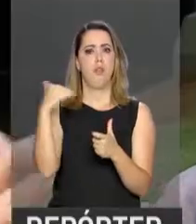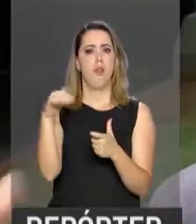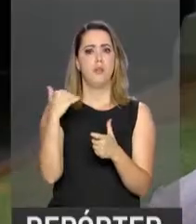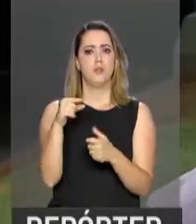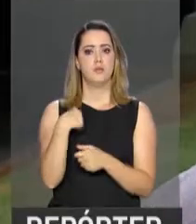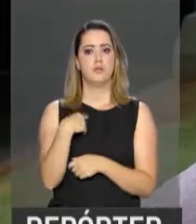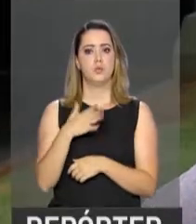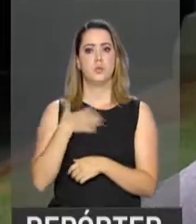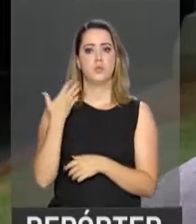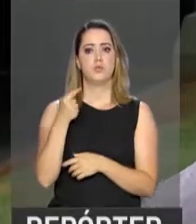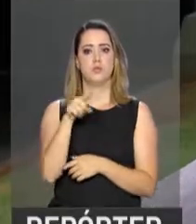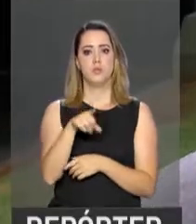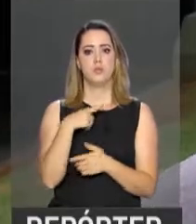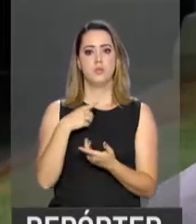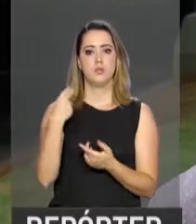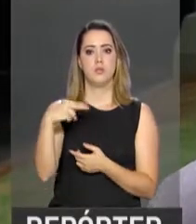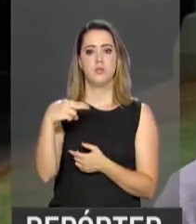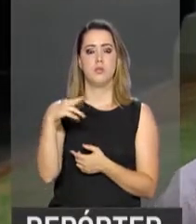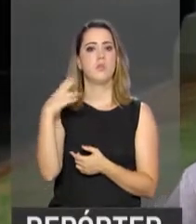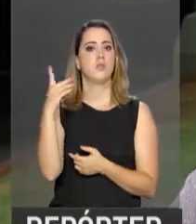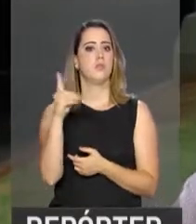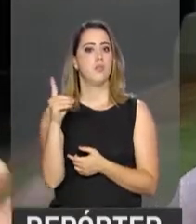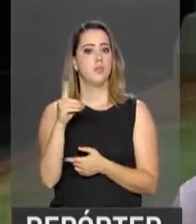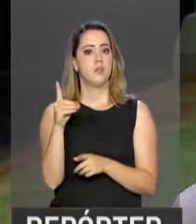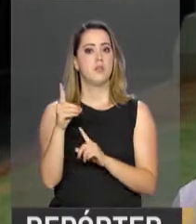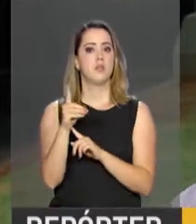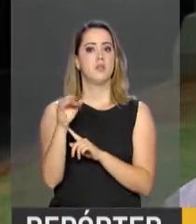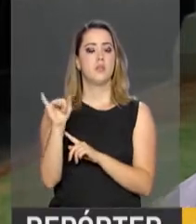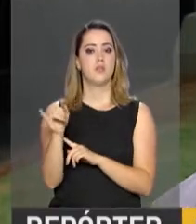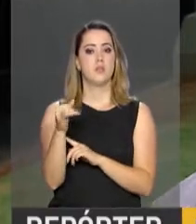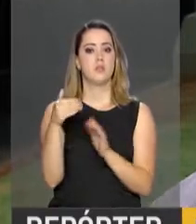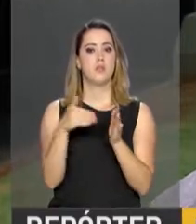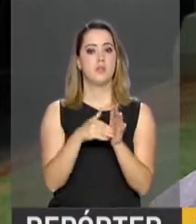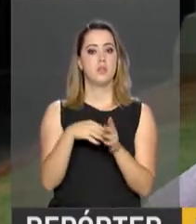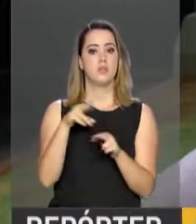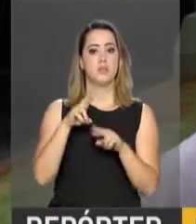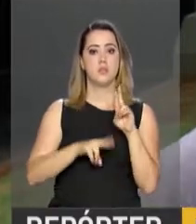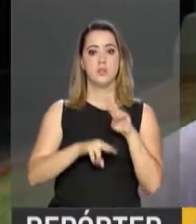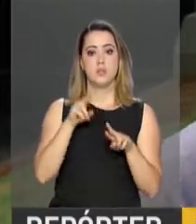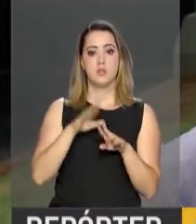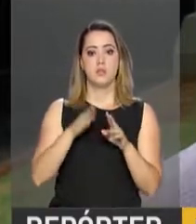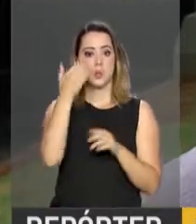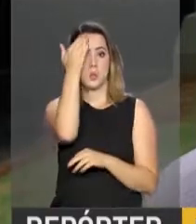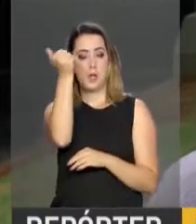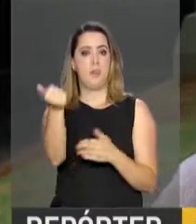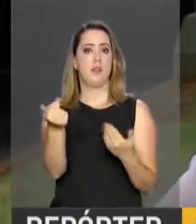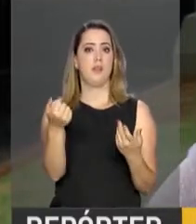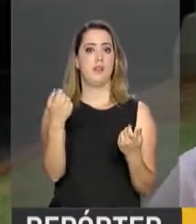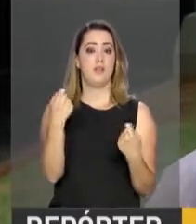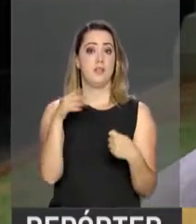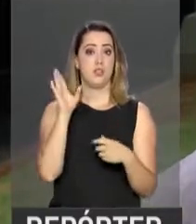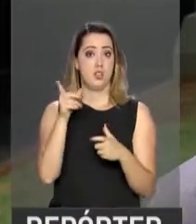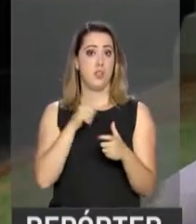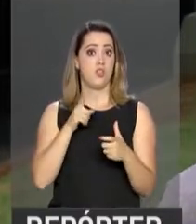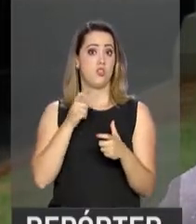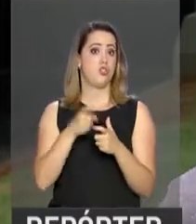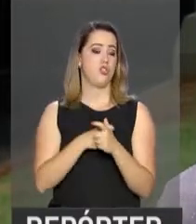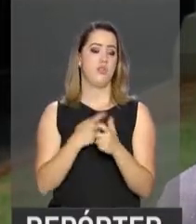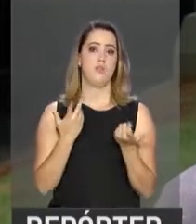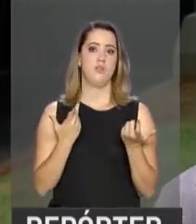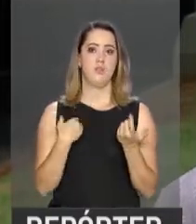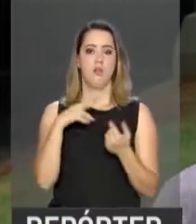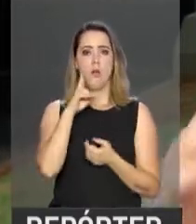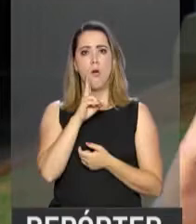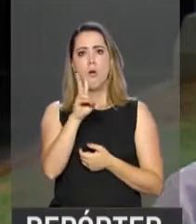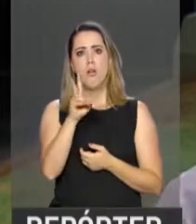eu tenho várias notas aqui foi novembro dezembro janeiro até junho então eu não sabia não fazia a menor idéia de que já tava devendo então